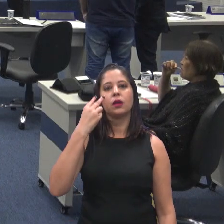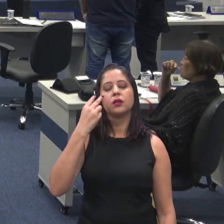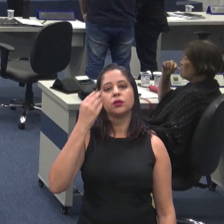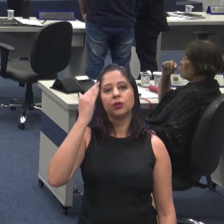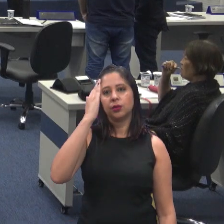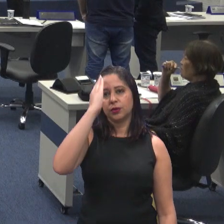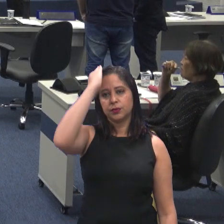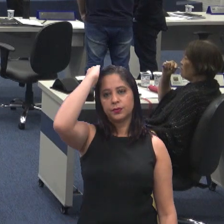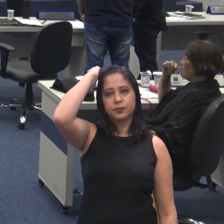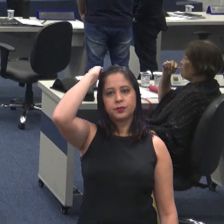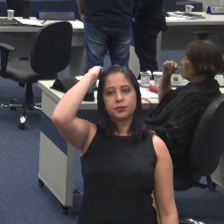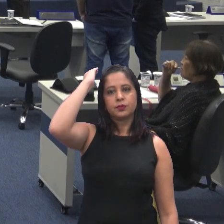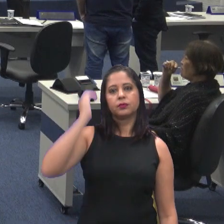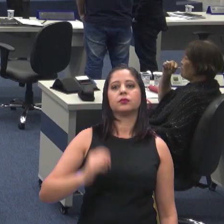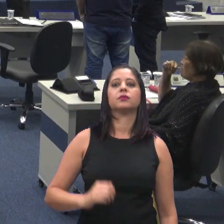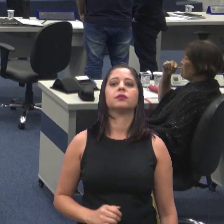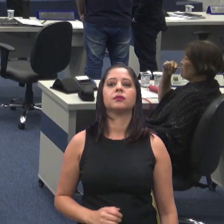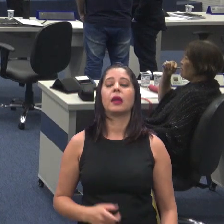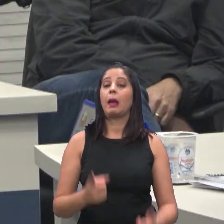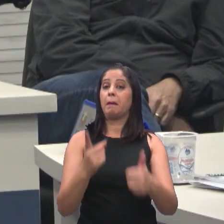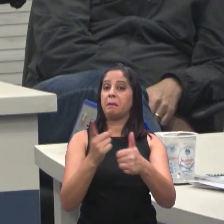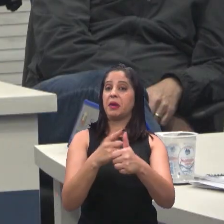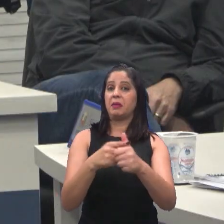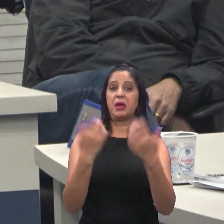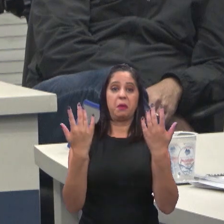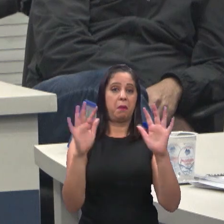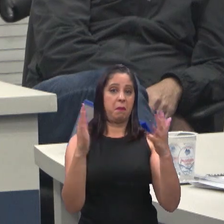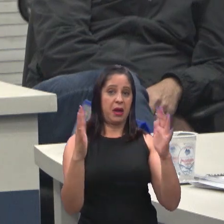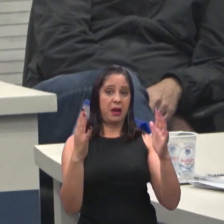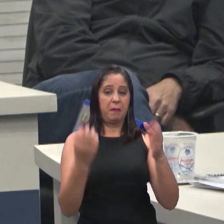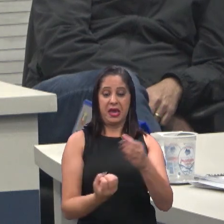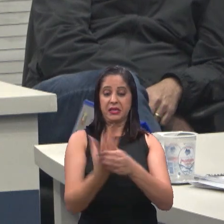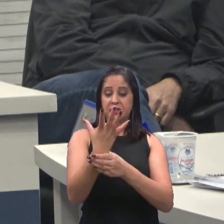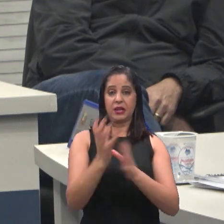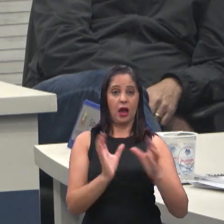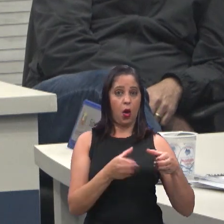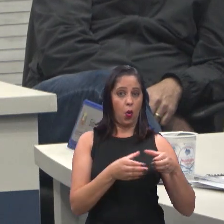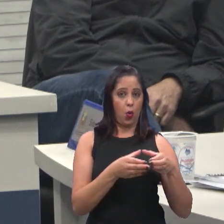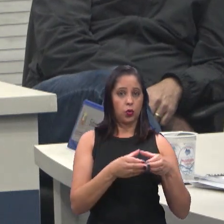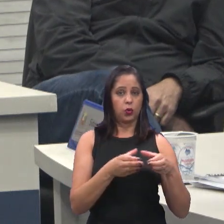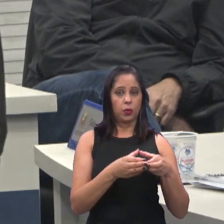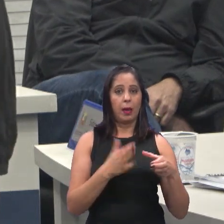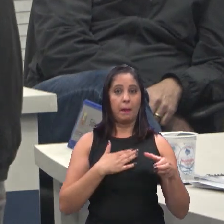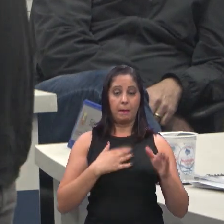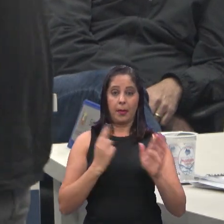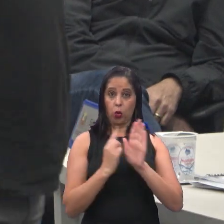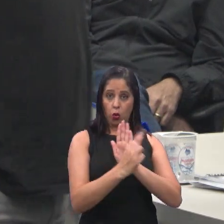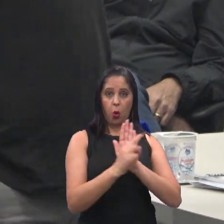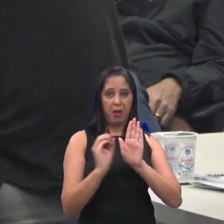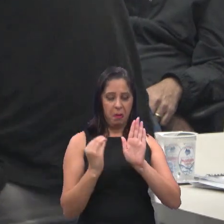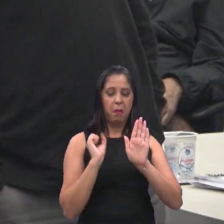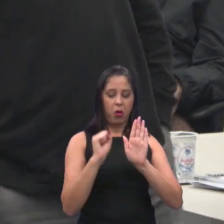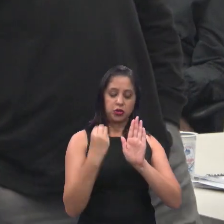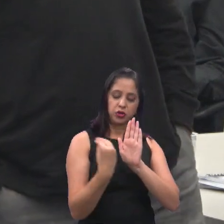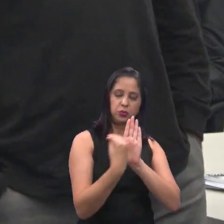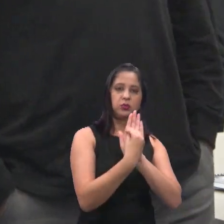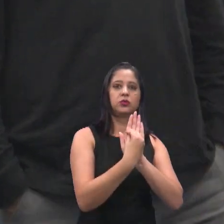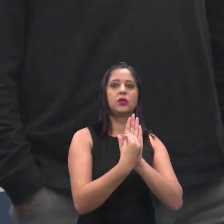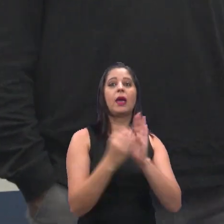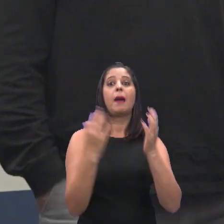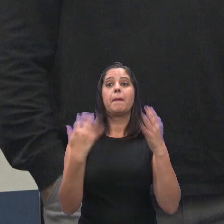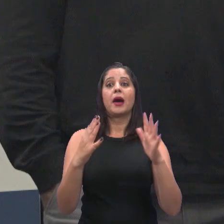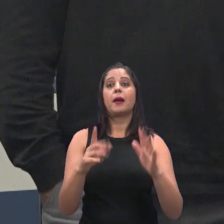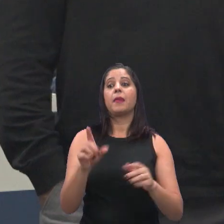Senhor presidente, senhores vereadores, primeiramente, parabenizar mais uma vez pela criação da frente, colocar meu nome à disposição e parabenizo mais uma vez o vereador